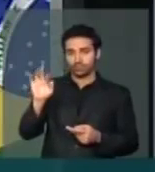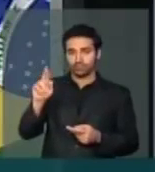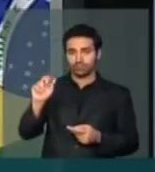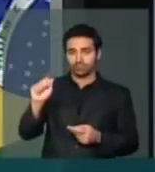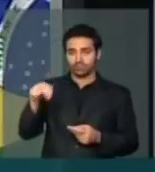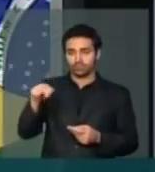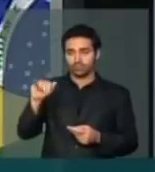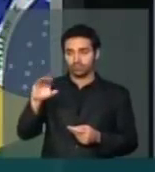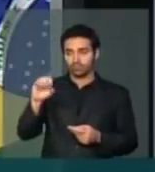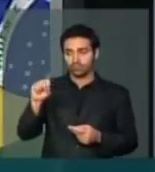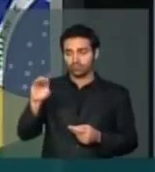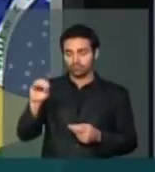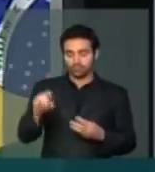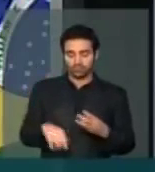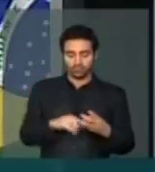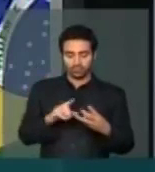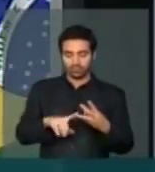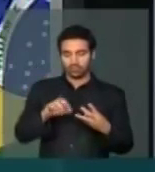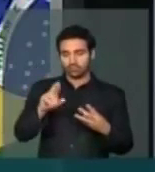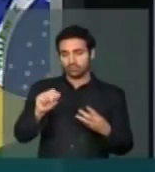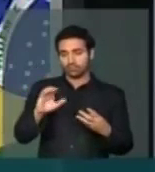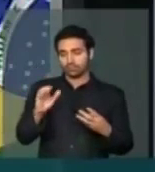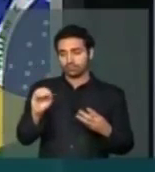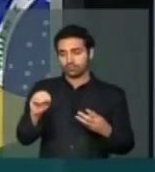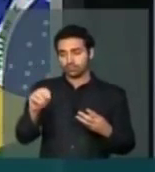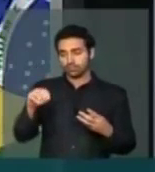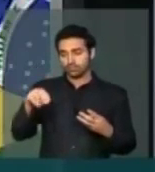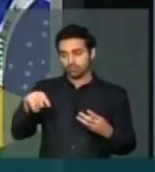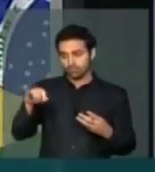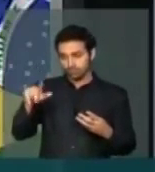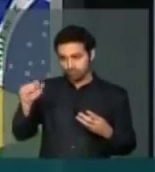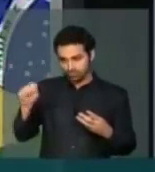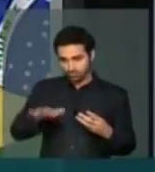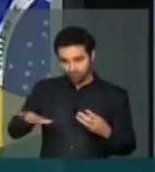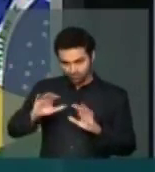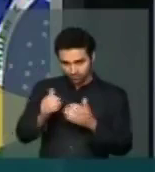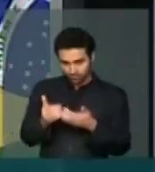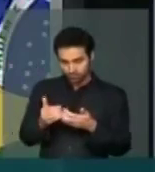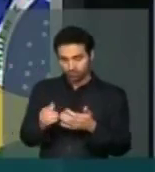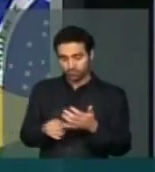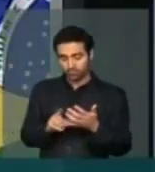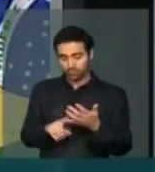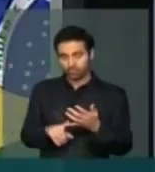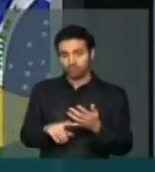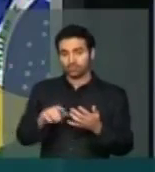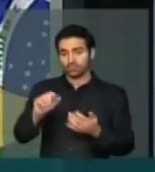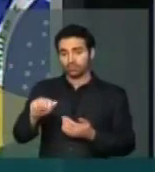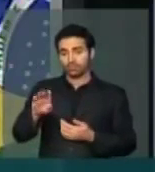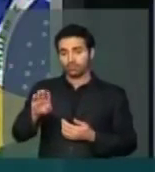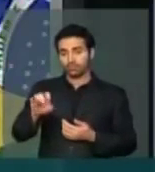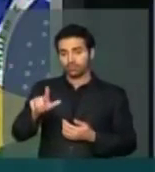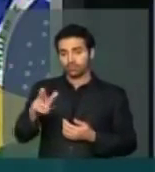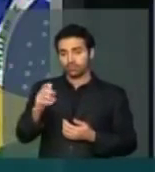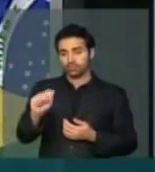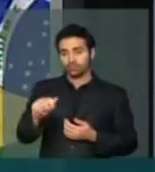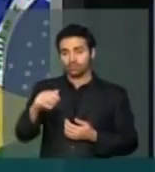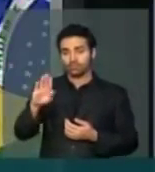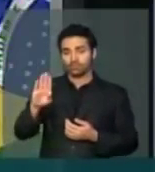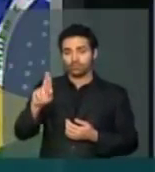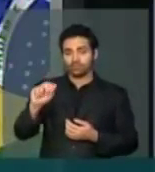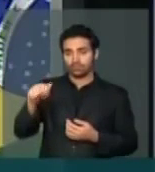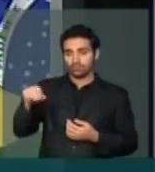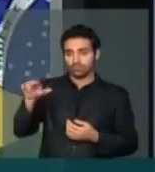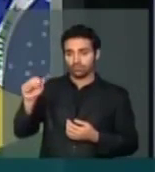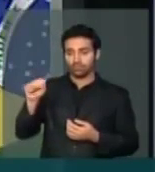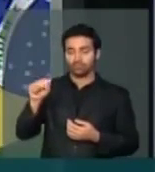As comunidades Roça Nova, que fica em São Francisco, e Abelha Branca e Gado Bravo,